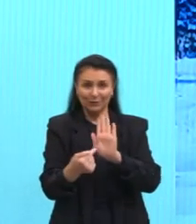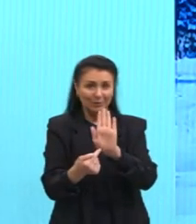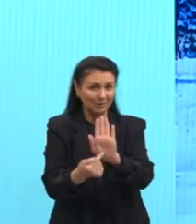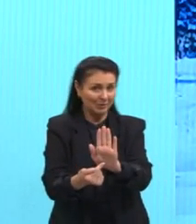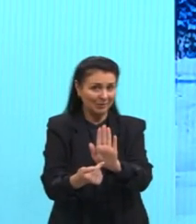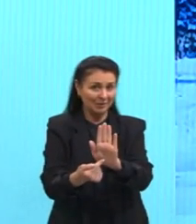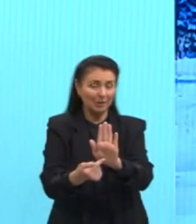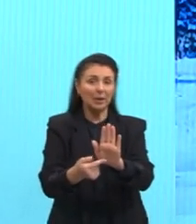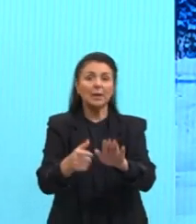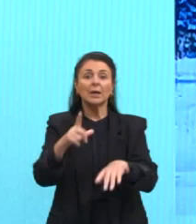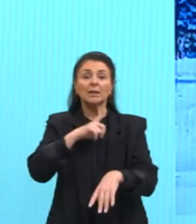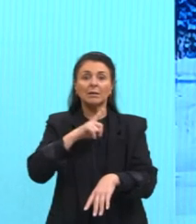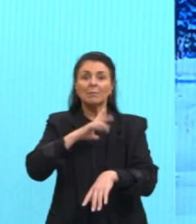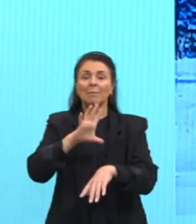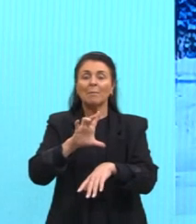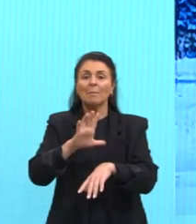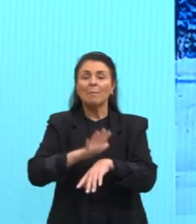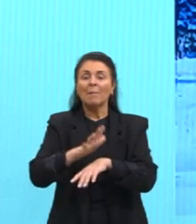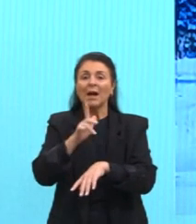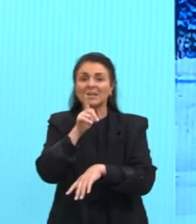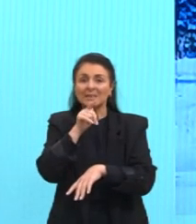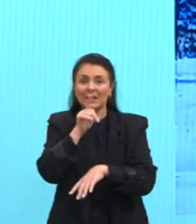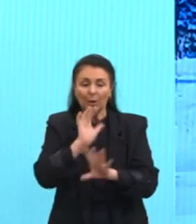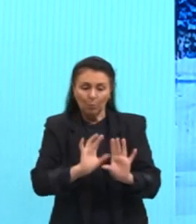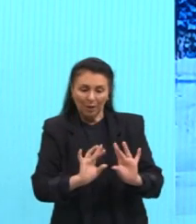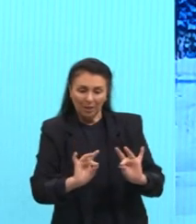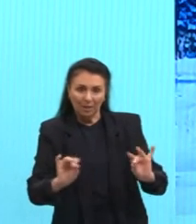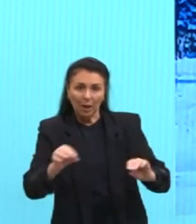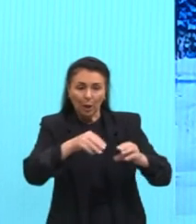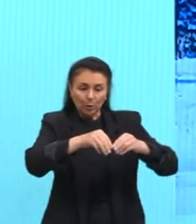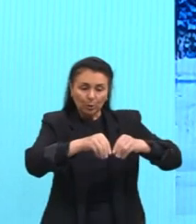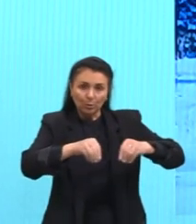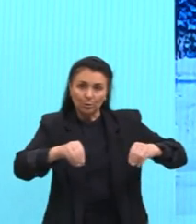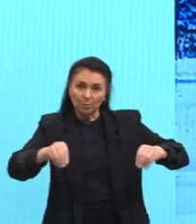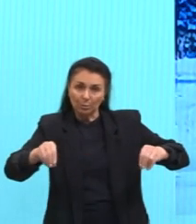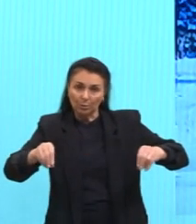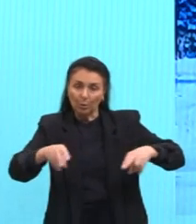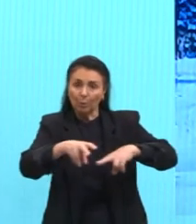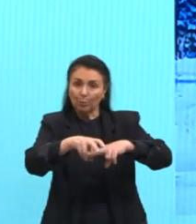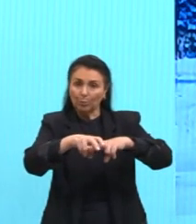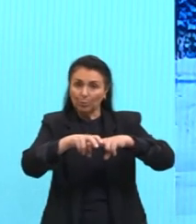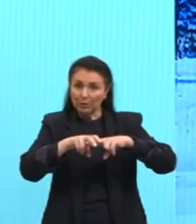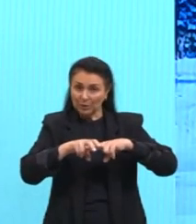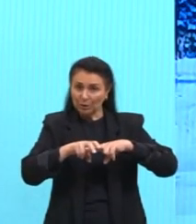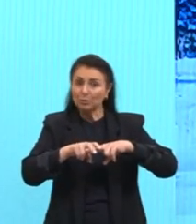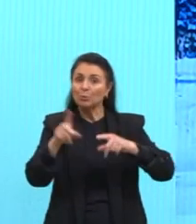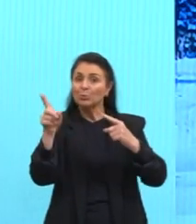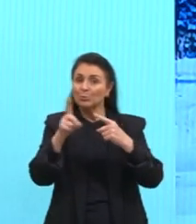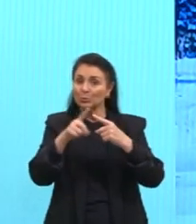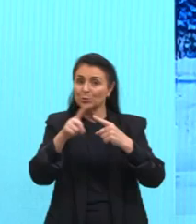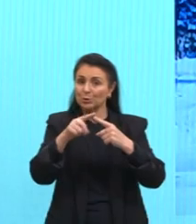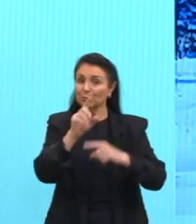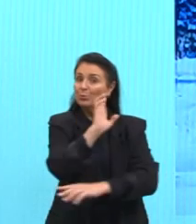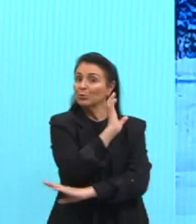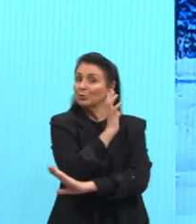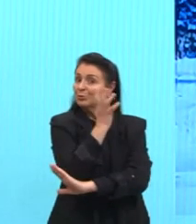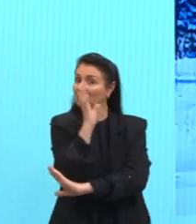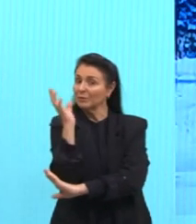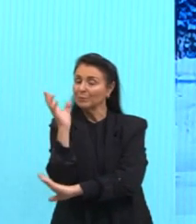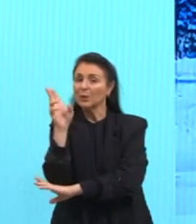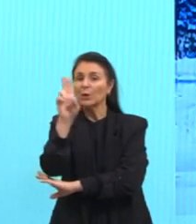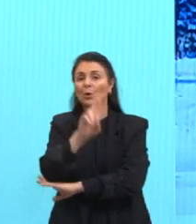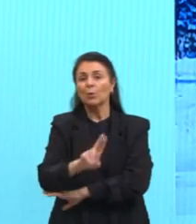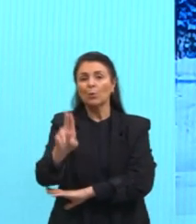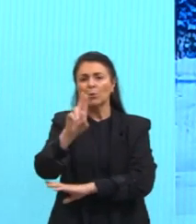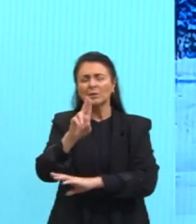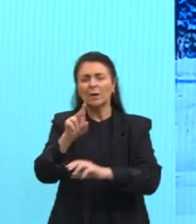um pouco mais de água no solo e a então tu vai ter essa formação que que para quem tem utilizado principalmente a indústria de